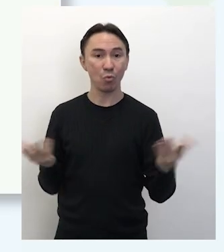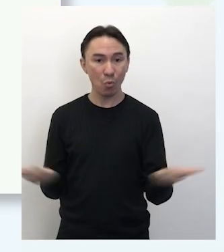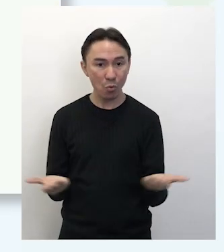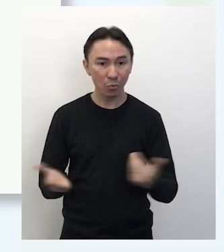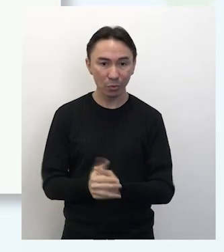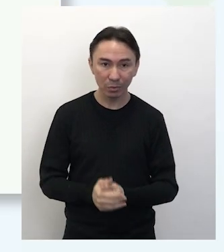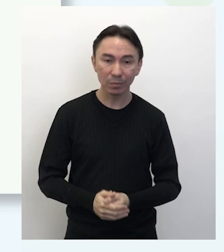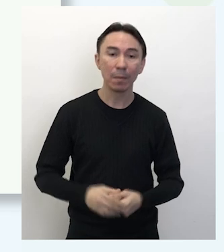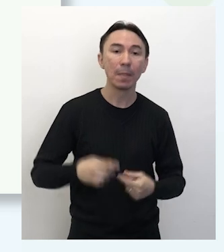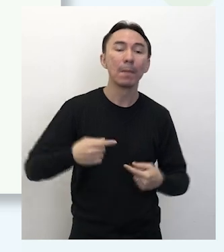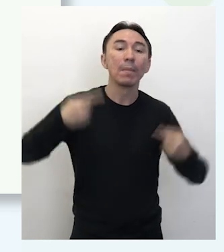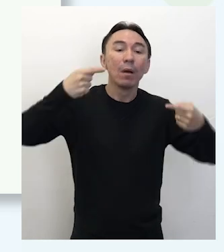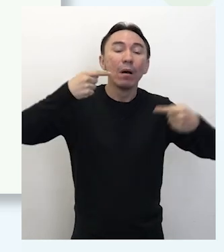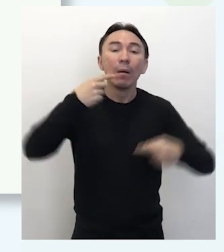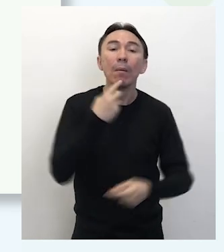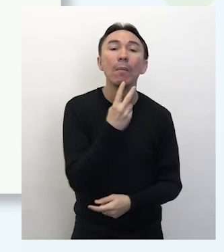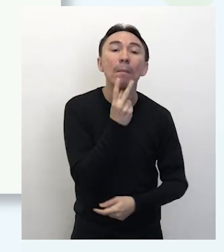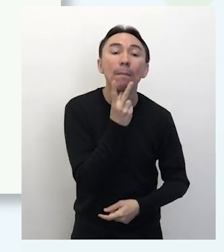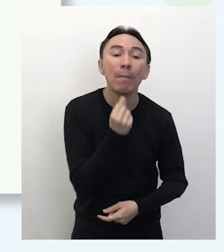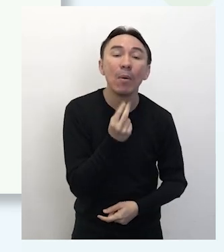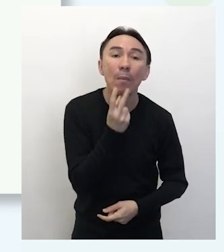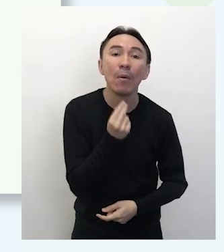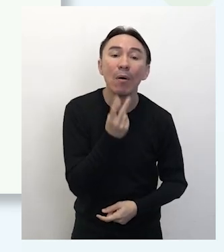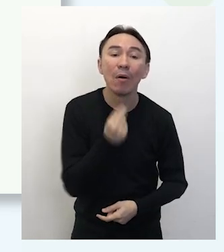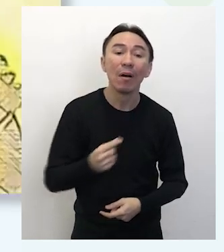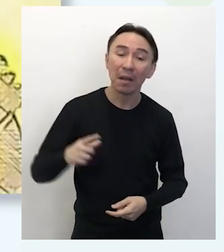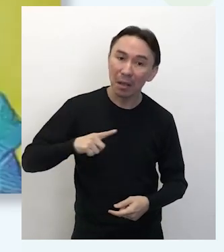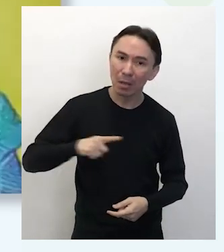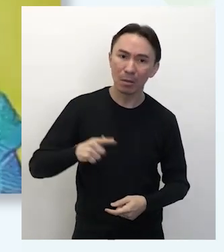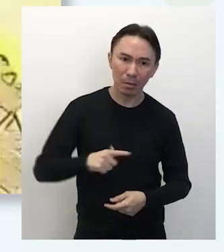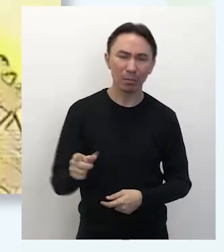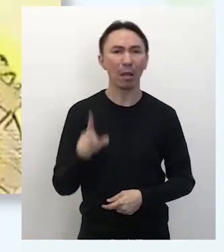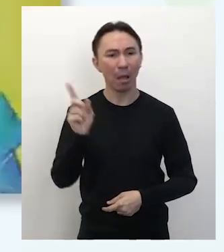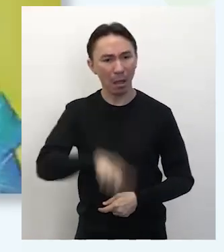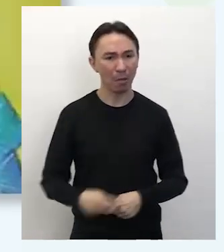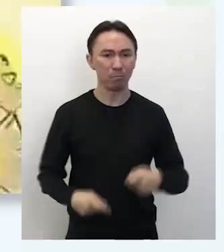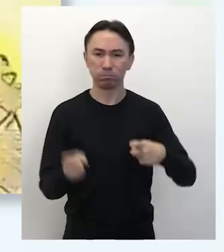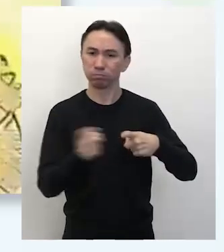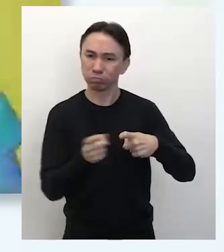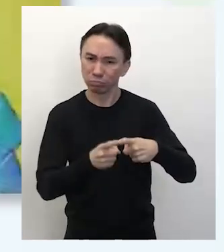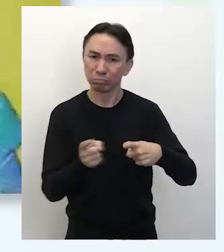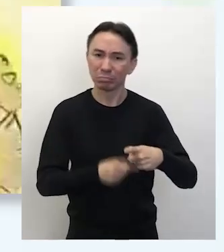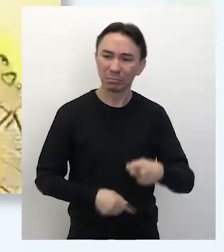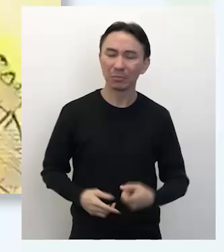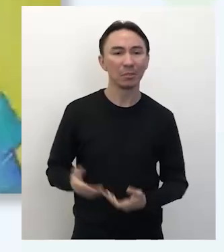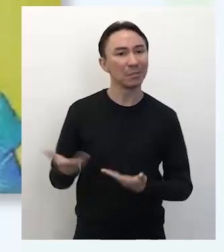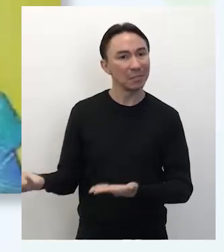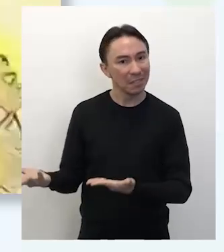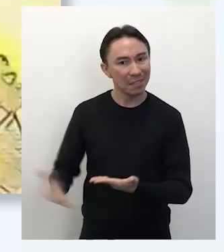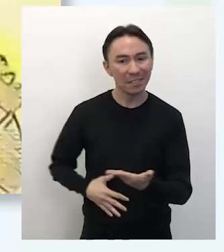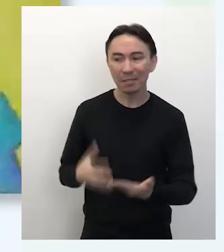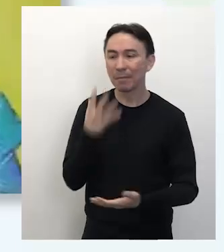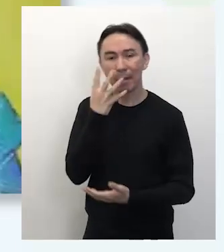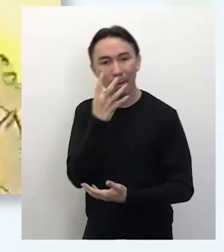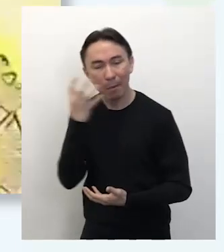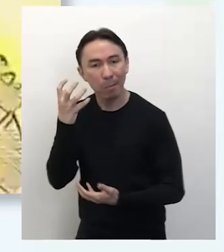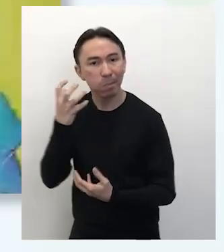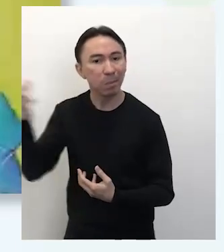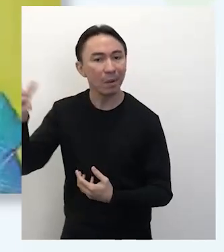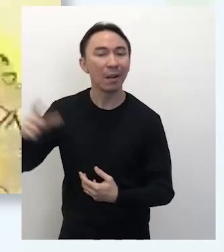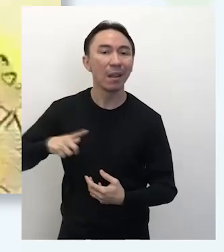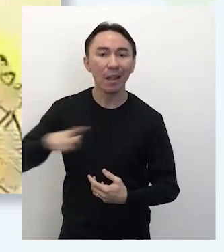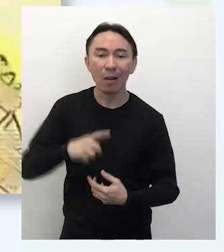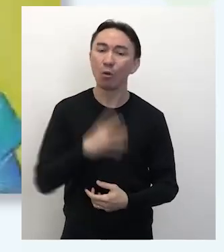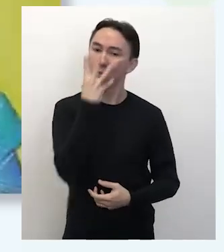como doutor de alta capacidade, namorou-se da raposa,